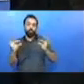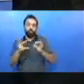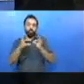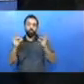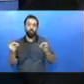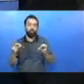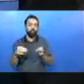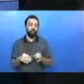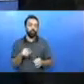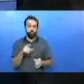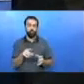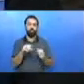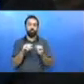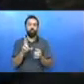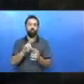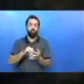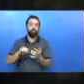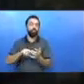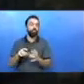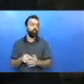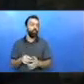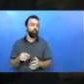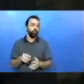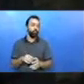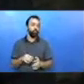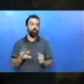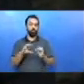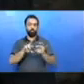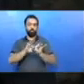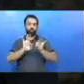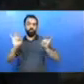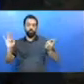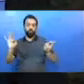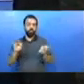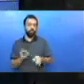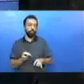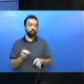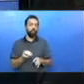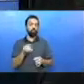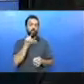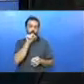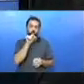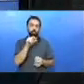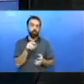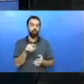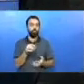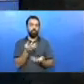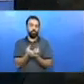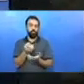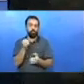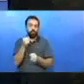nomes dos materiais? E a próxima parte, a próxima frase dizia o seguinte, olhem, o sabiá laranjeira constrói seu